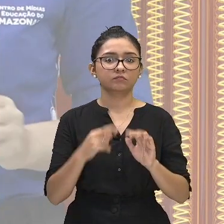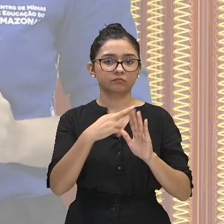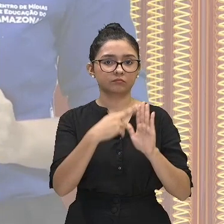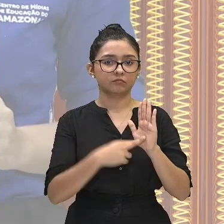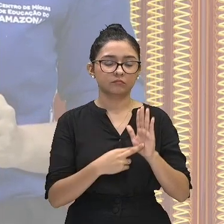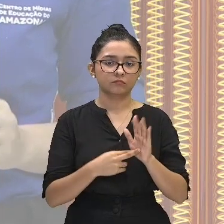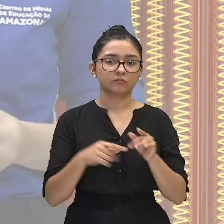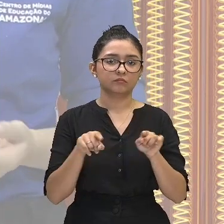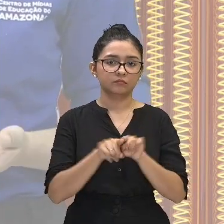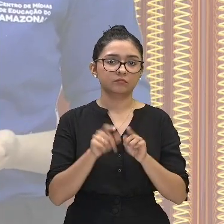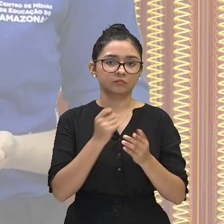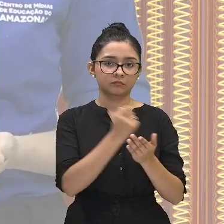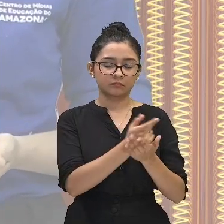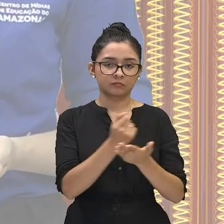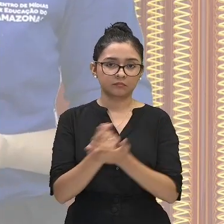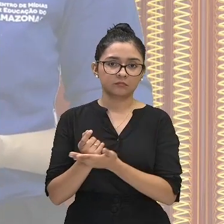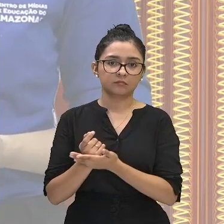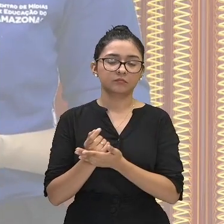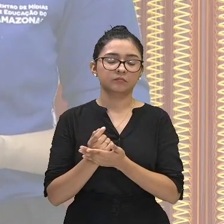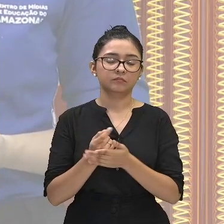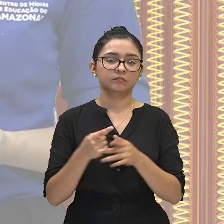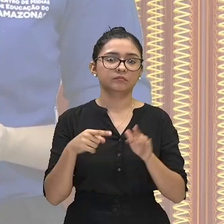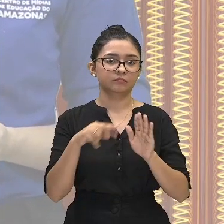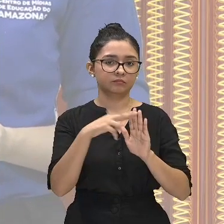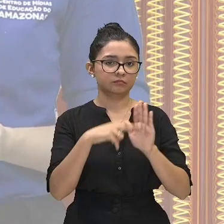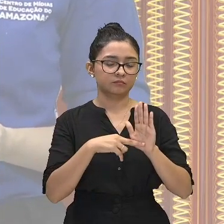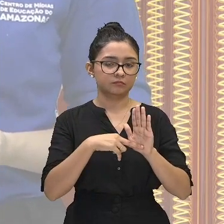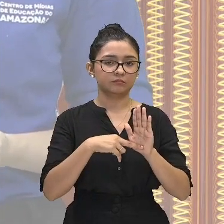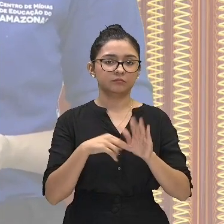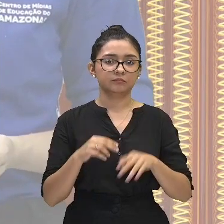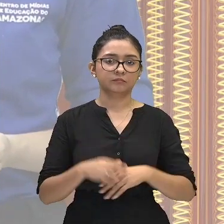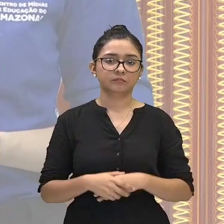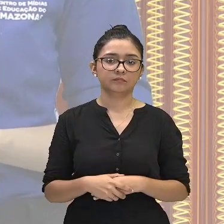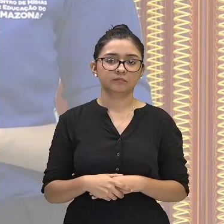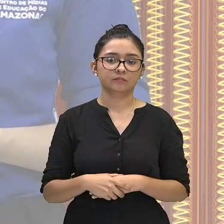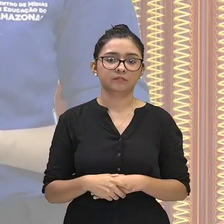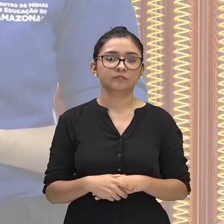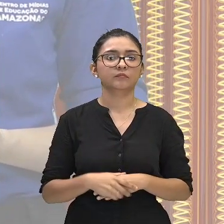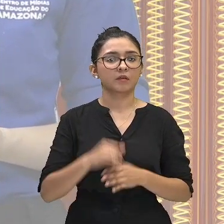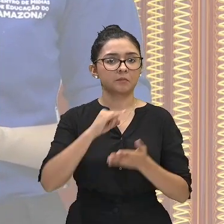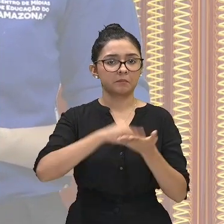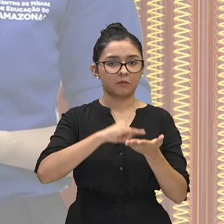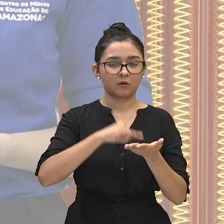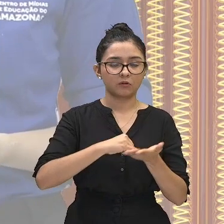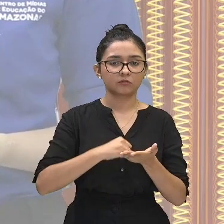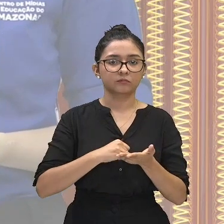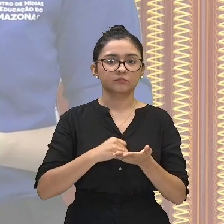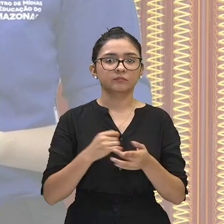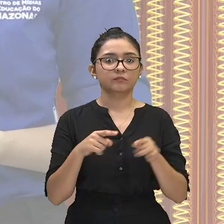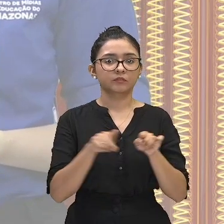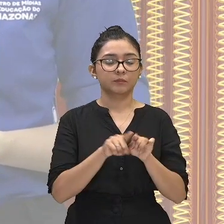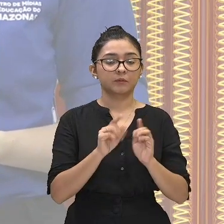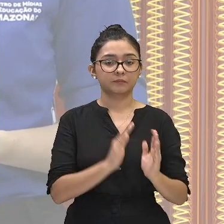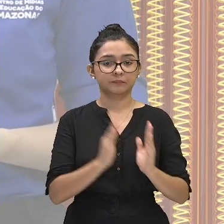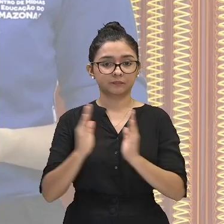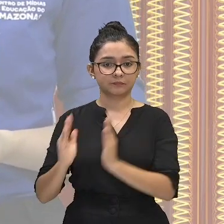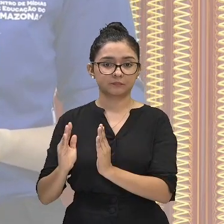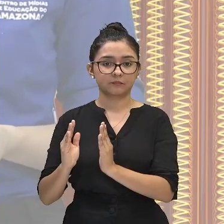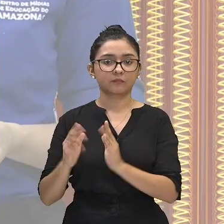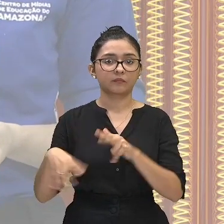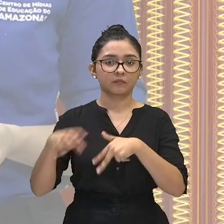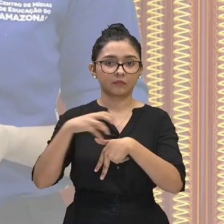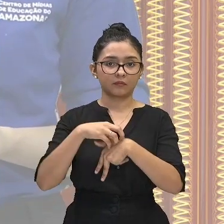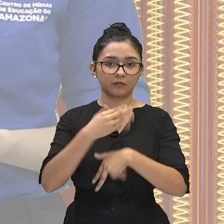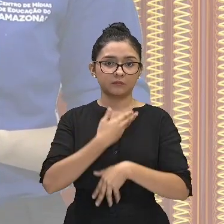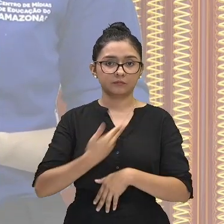próprias tributações, vai estabelecer seus próprios impostos, enquanto que nas monarquias nacionais